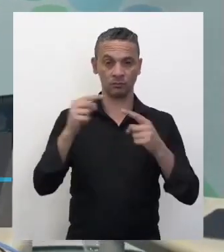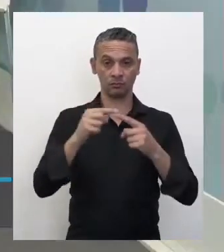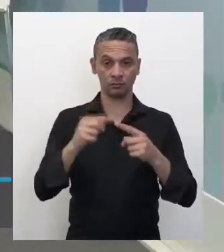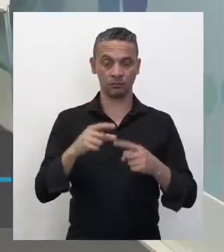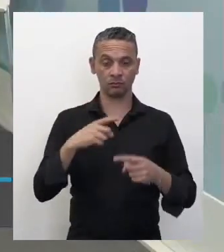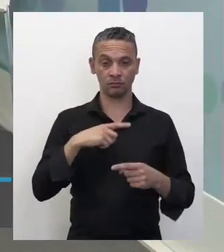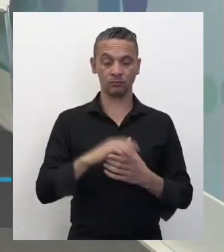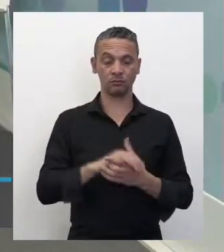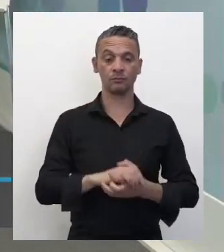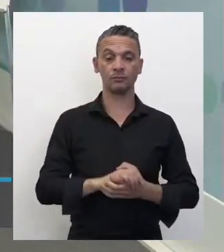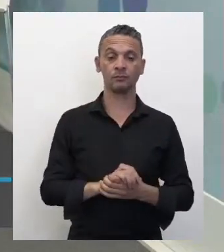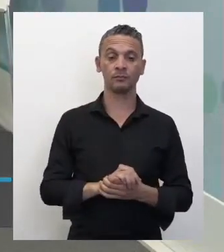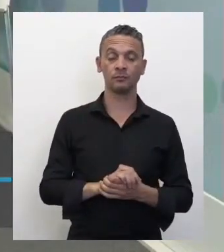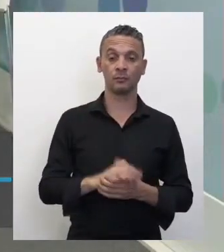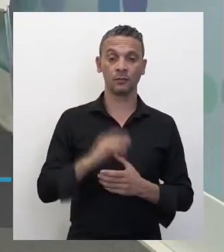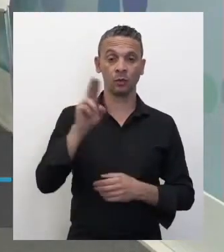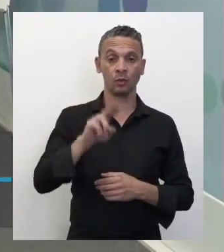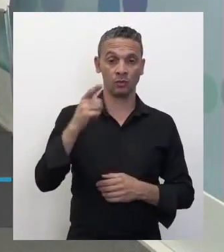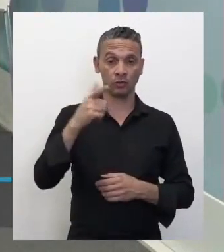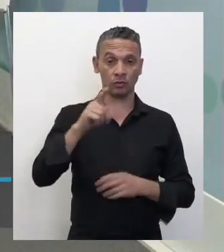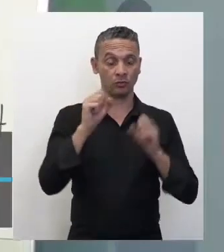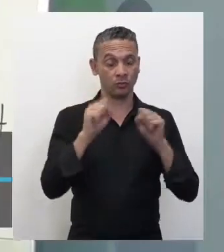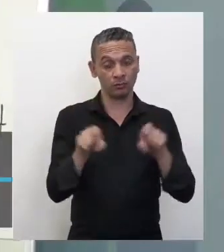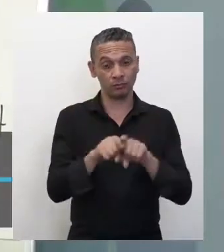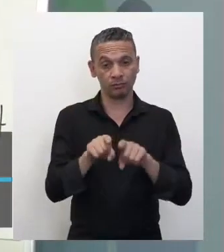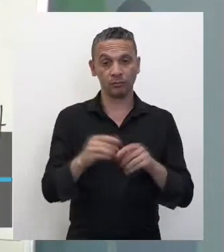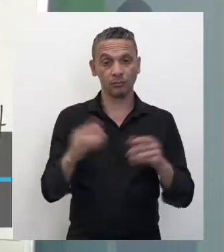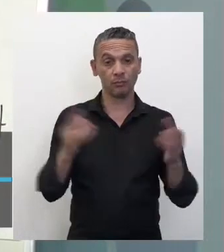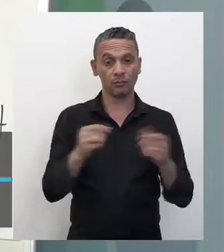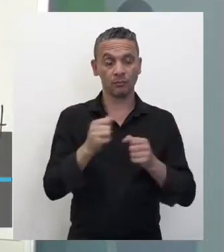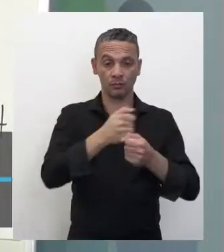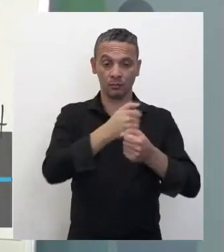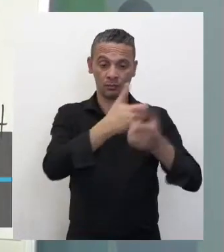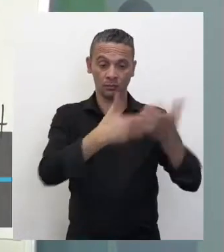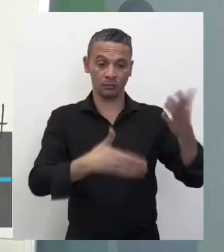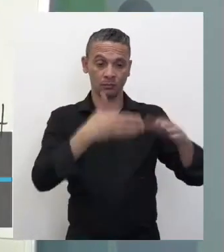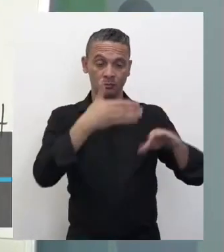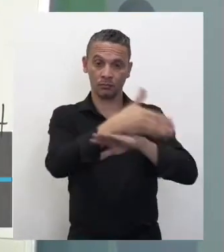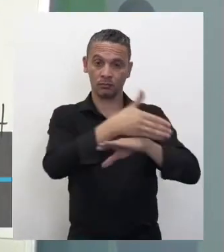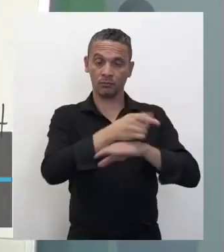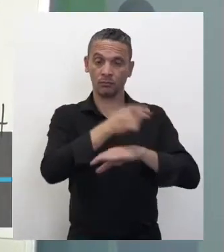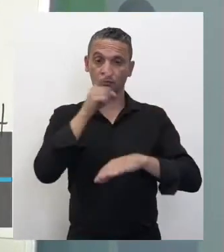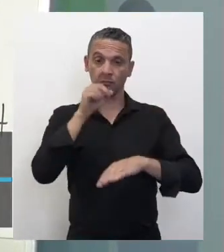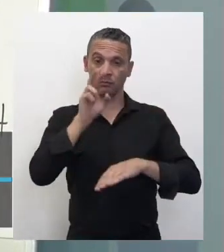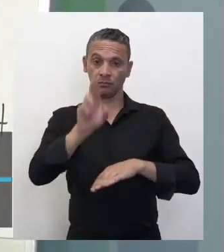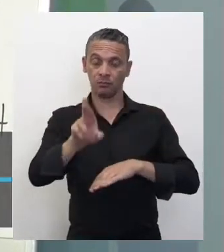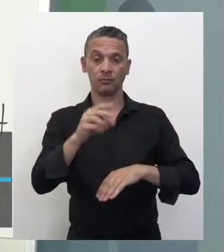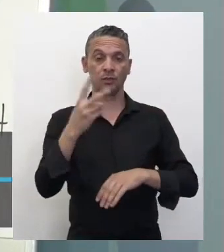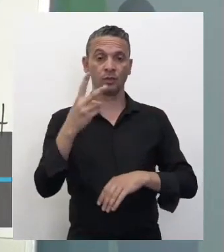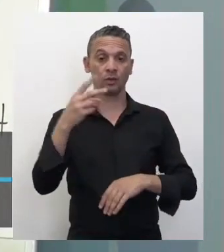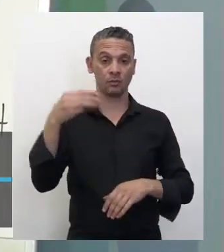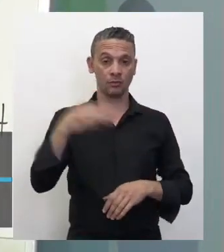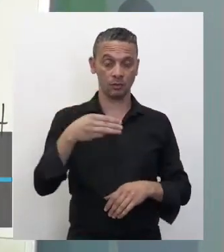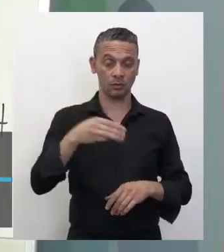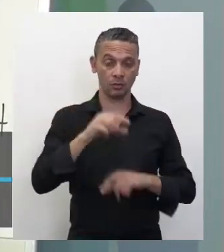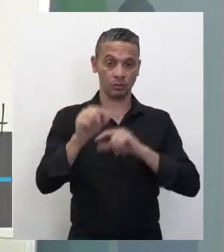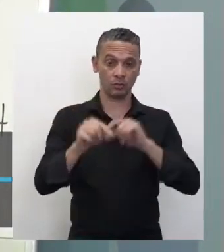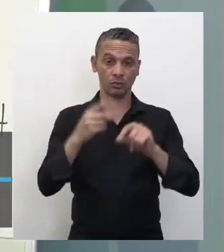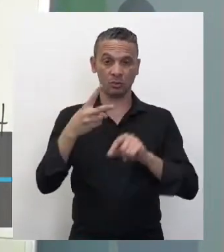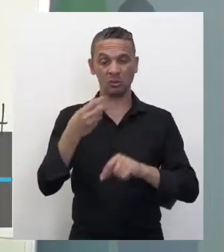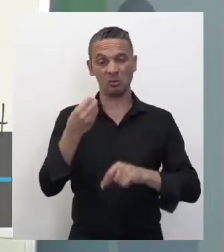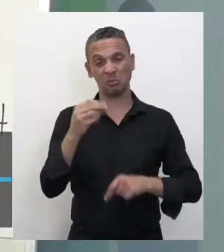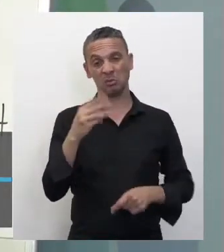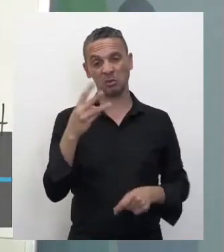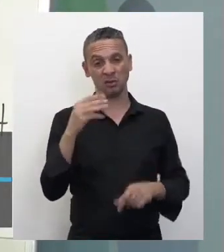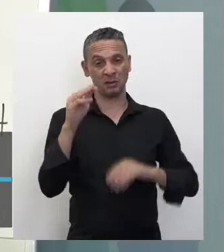o reusar, né? Ótimo. Então agora, o chat vai ficar aberto para vocês por 2 minutinhos ou 3, vamos ver,